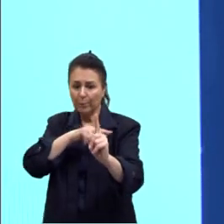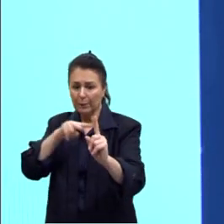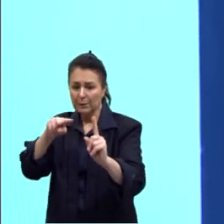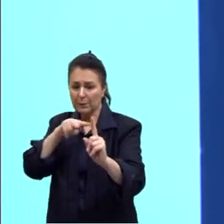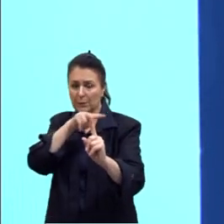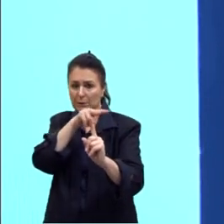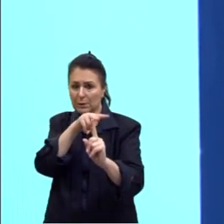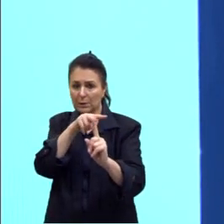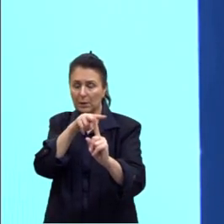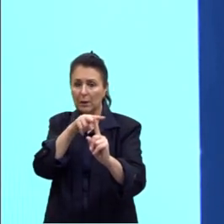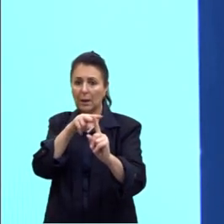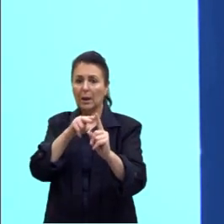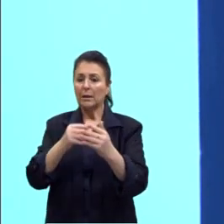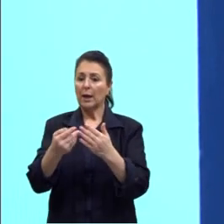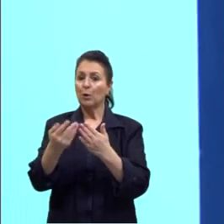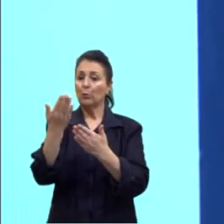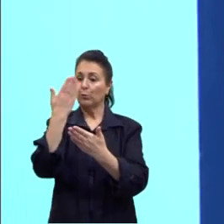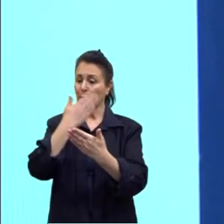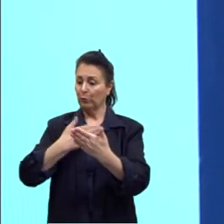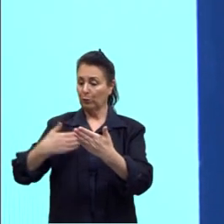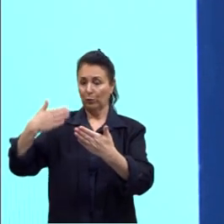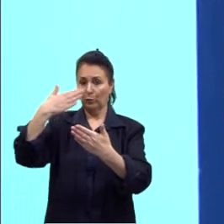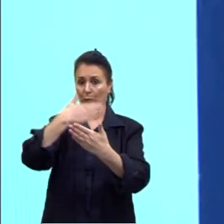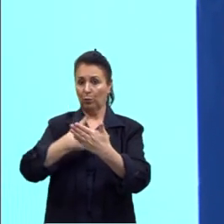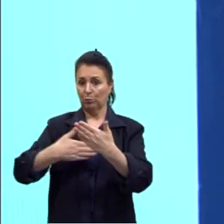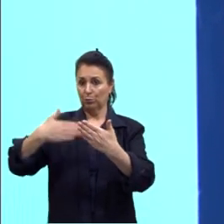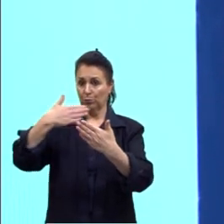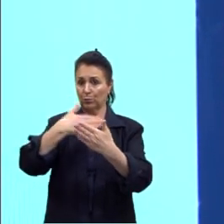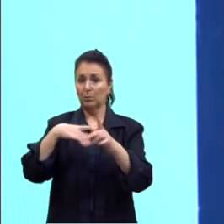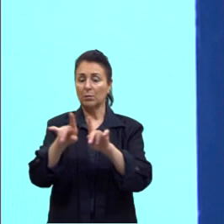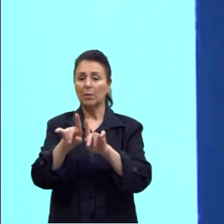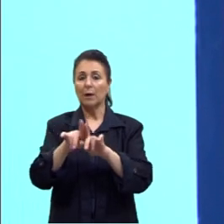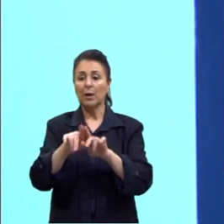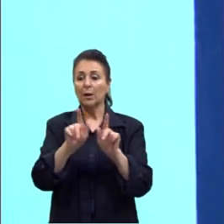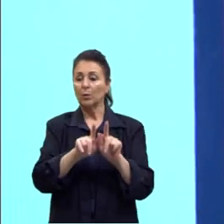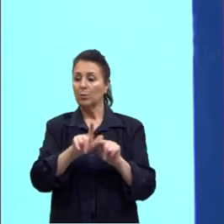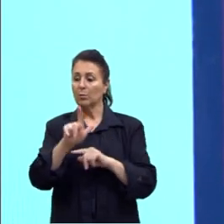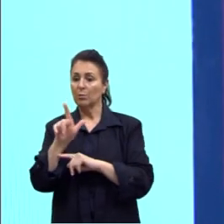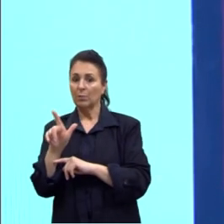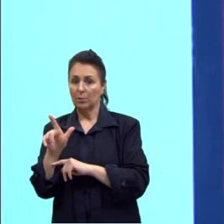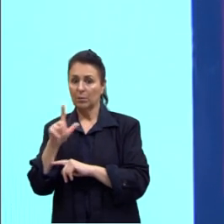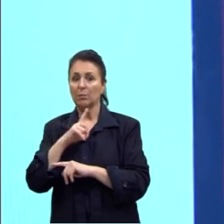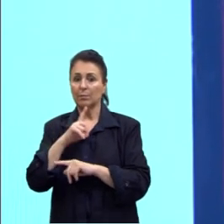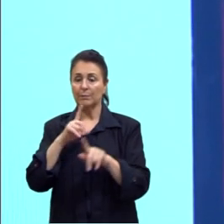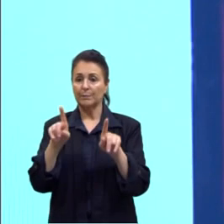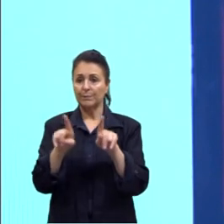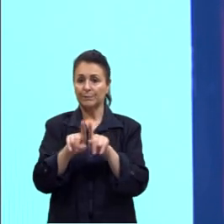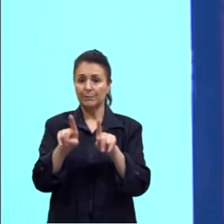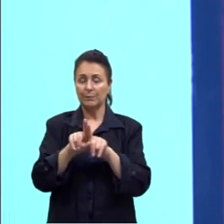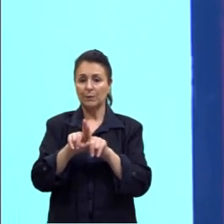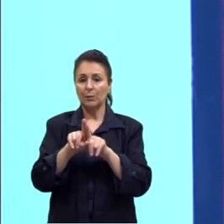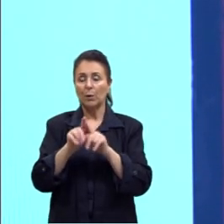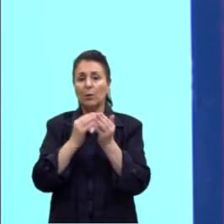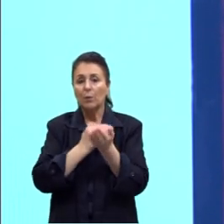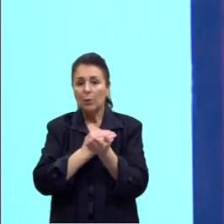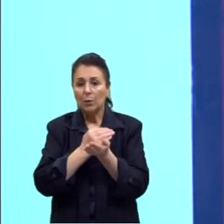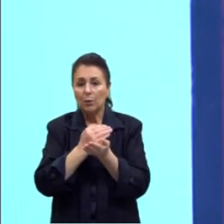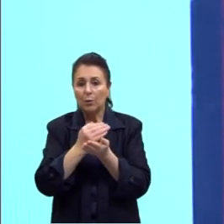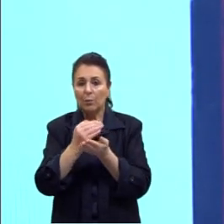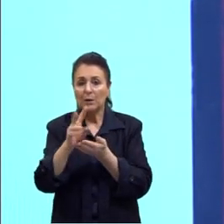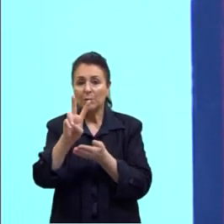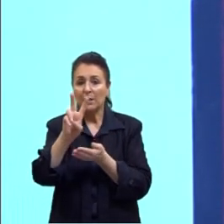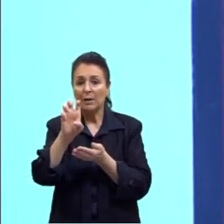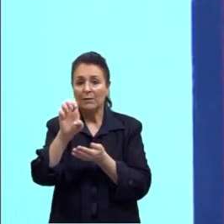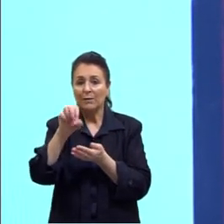o fundo né a imagem e nós temos ao lado dessa obra também o nascimento da